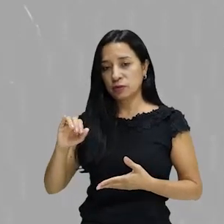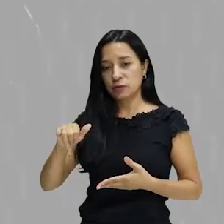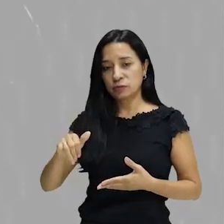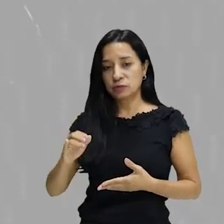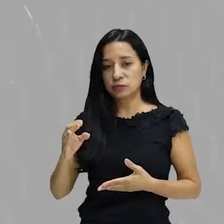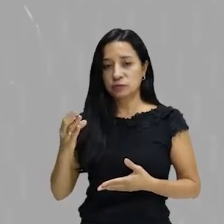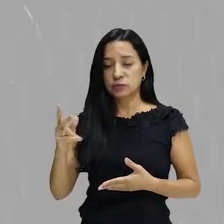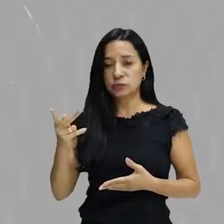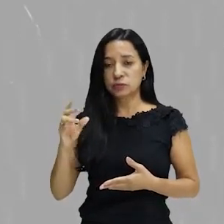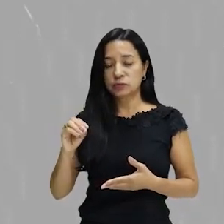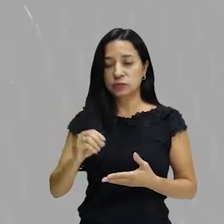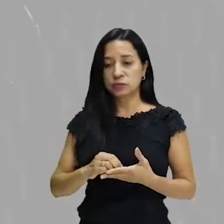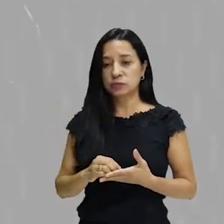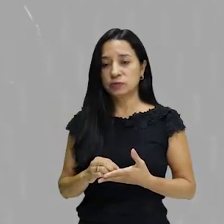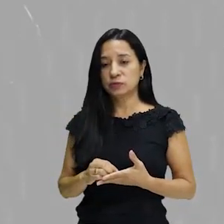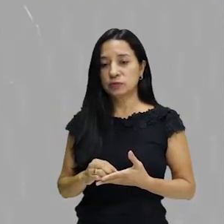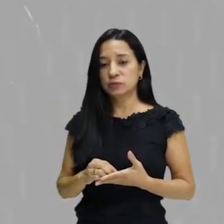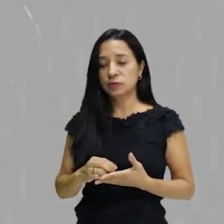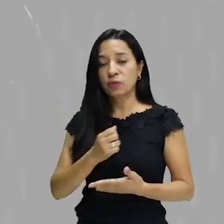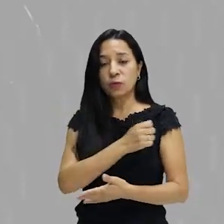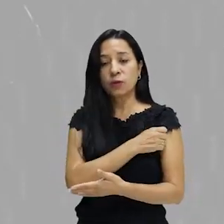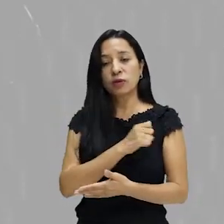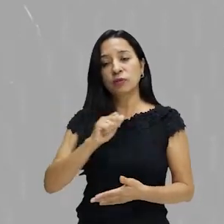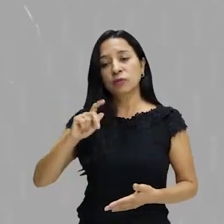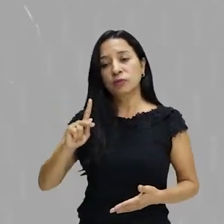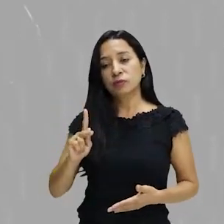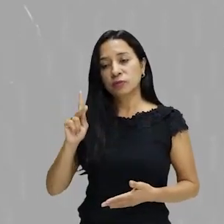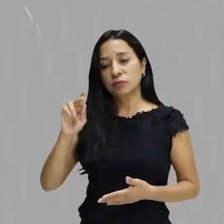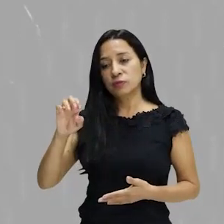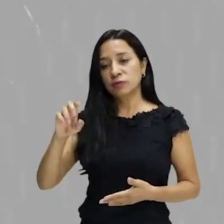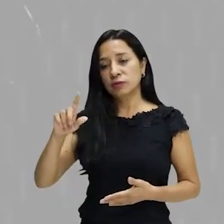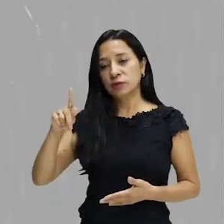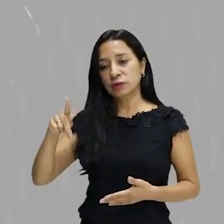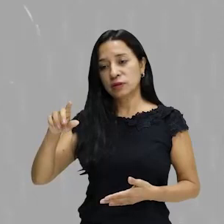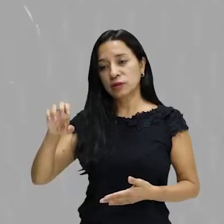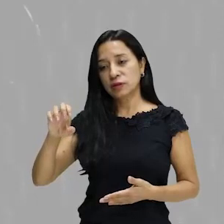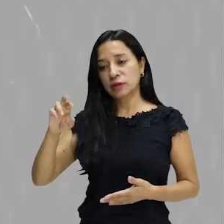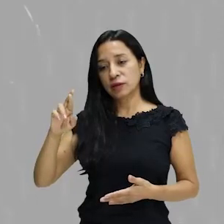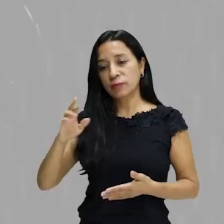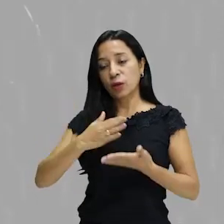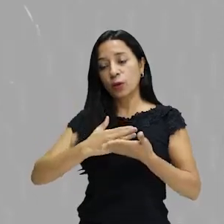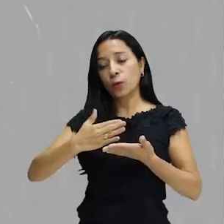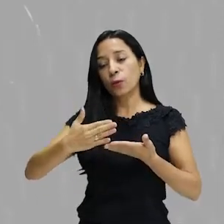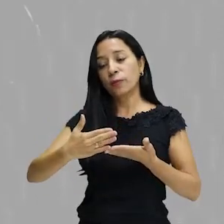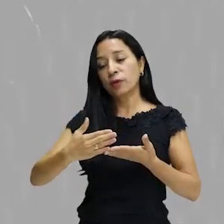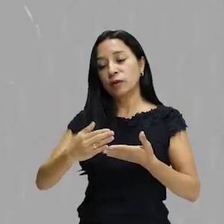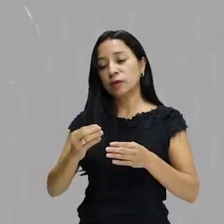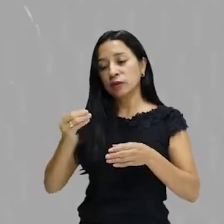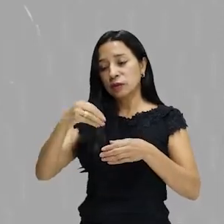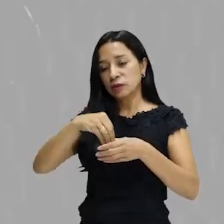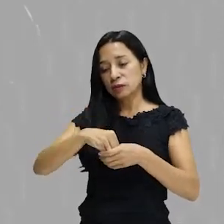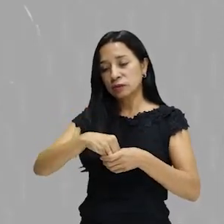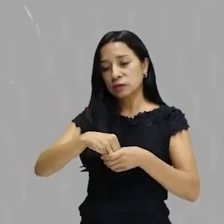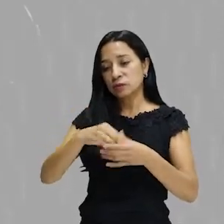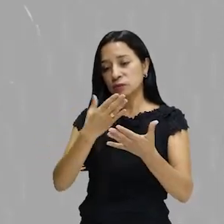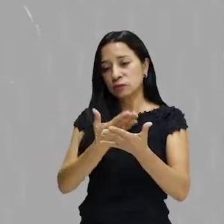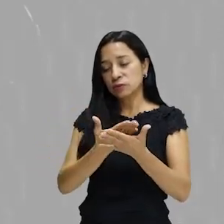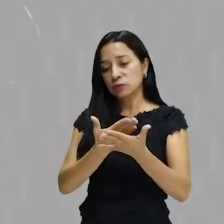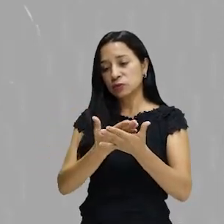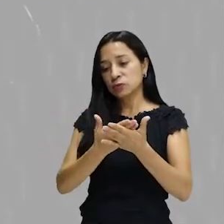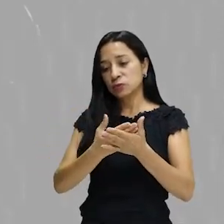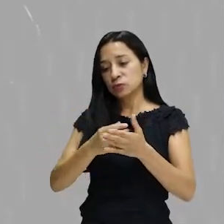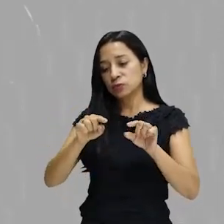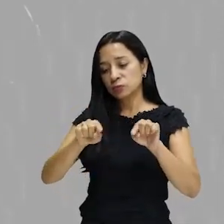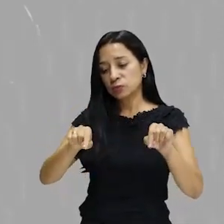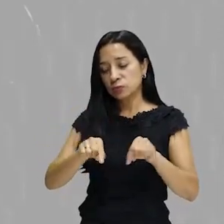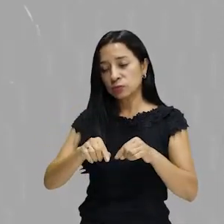Kepler ele aflora, né, para o mundo aí científico, né, dentro desses estudos, dentro desse